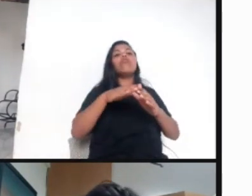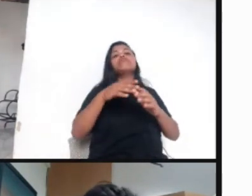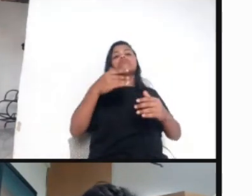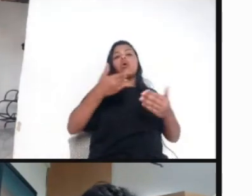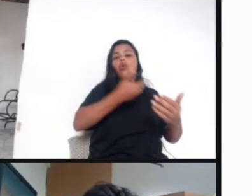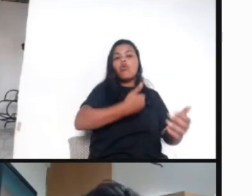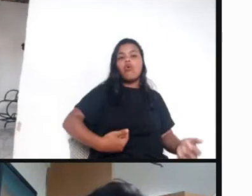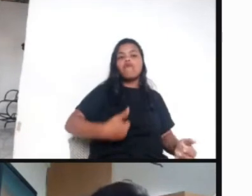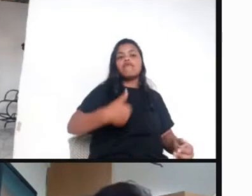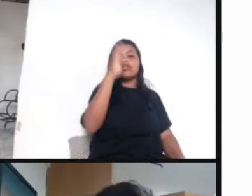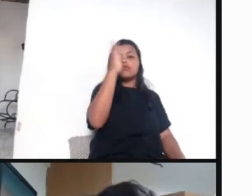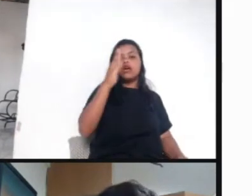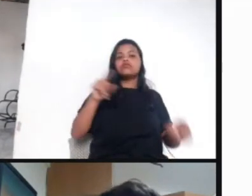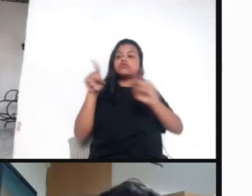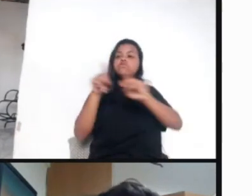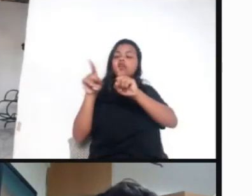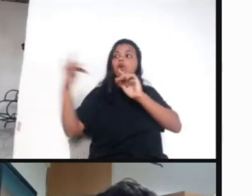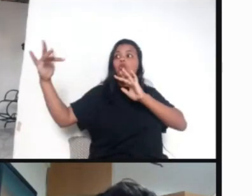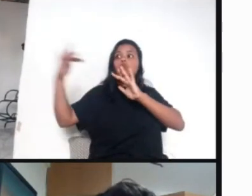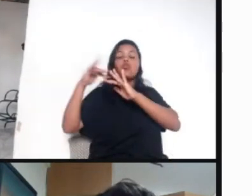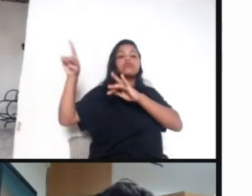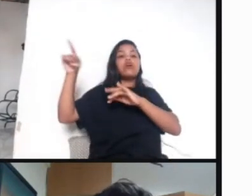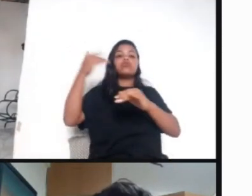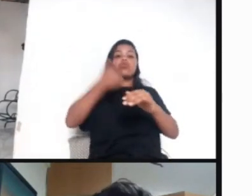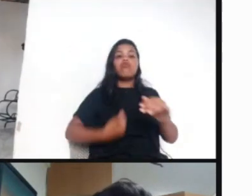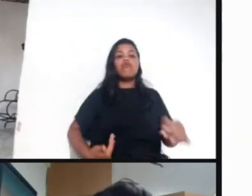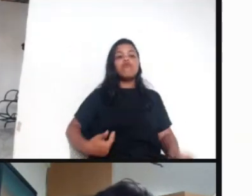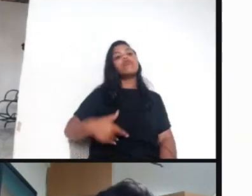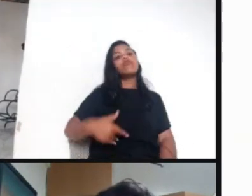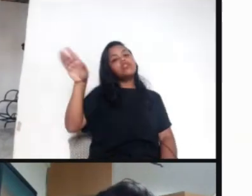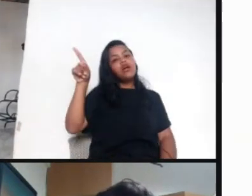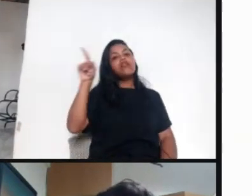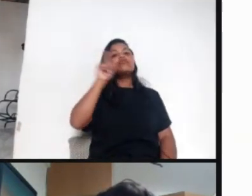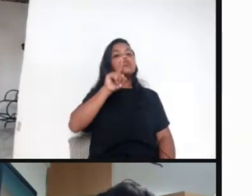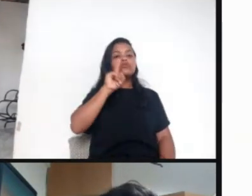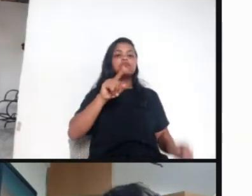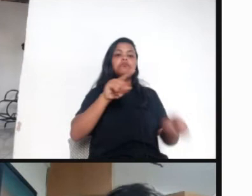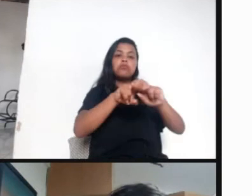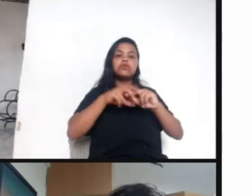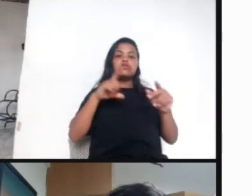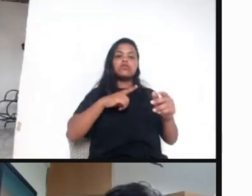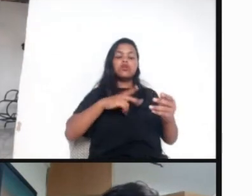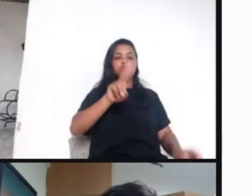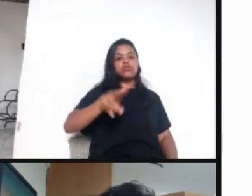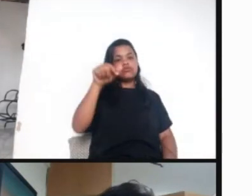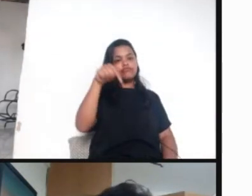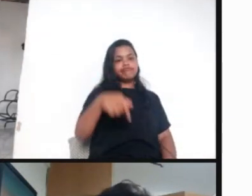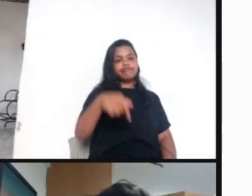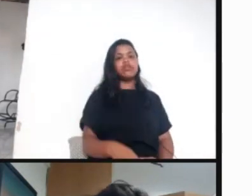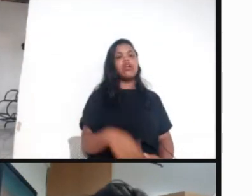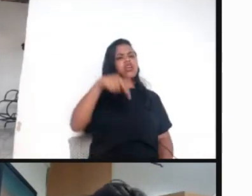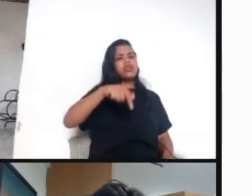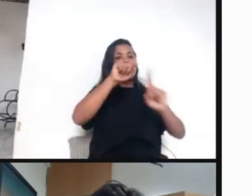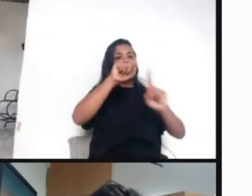Então, o mercado de cloroquina pode ser utilizado aqui em caso do coronavírus. Tanto é que, no mês de março, começo de abril,